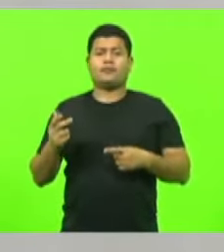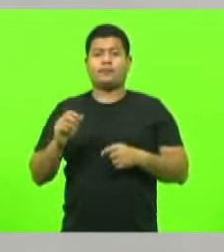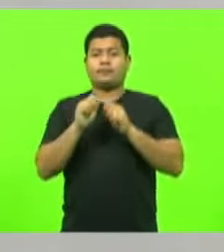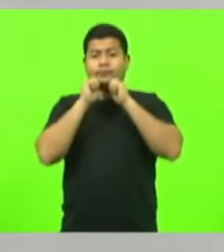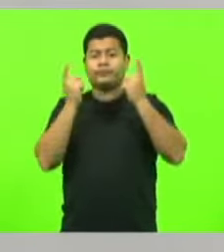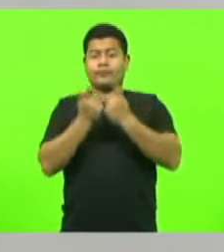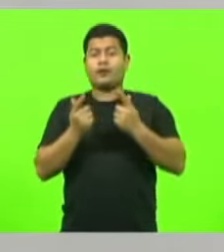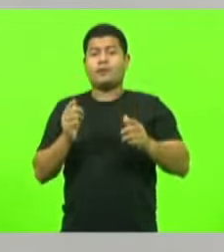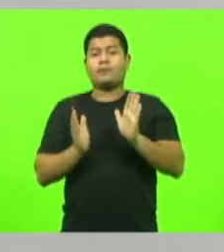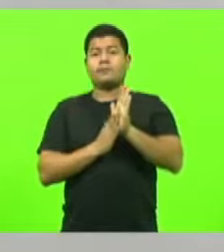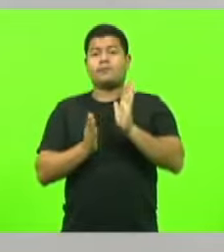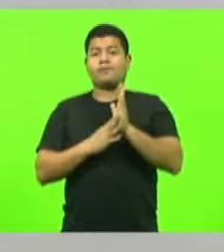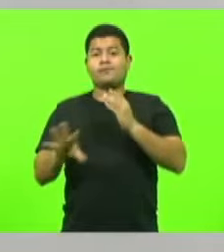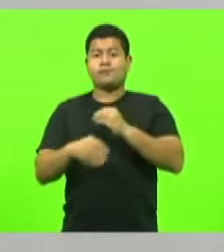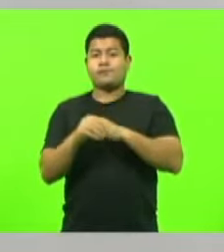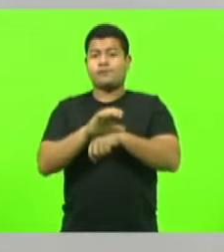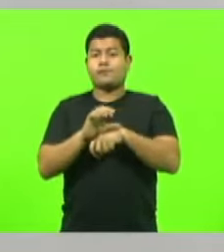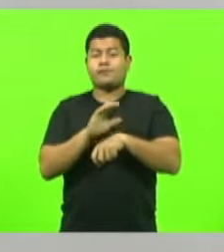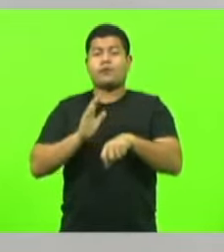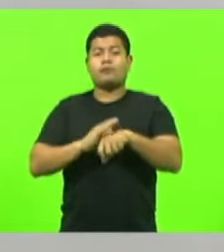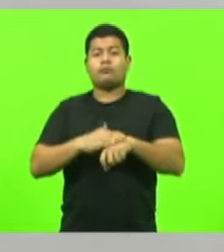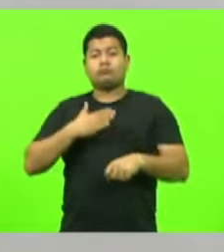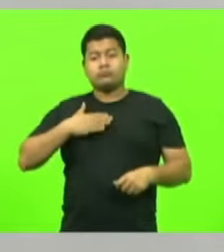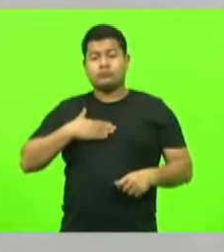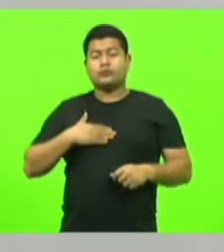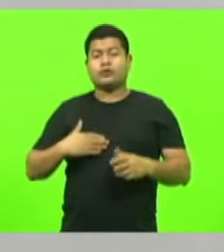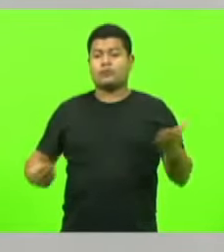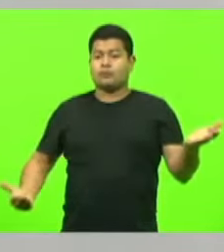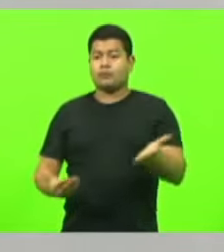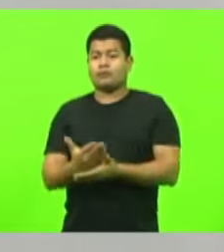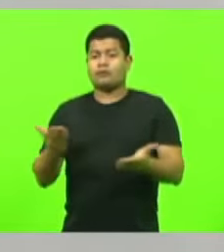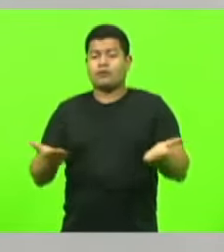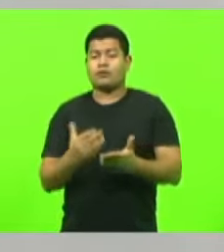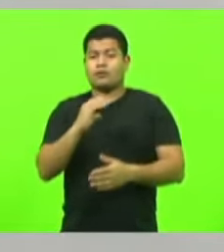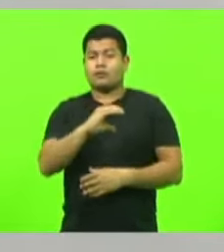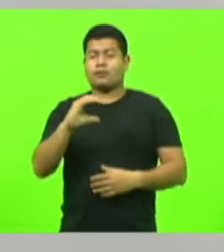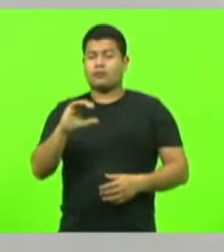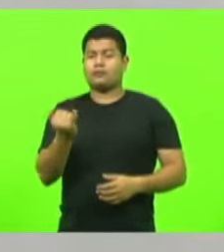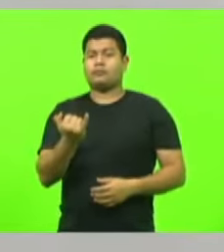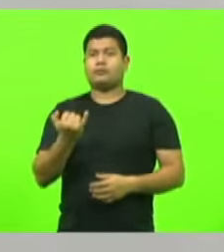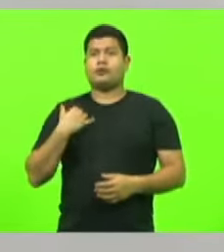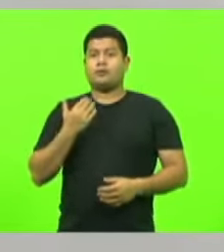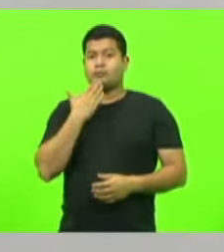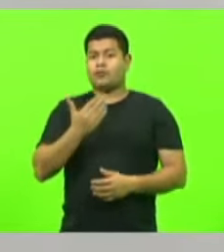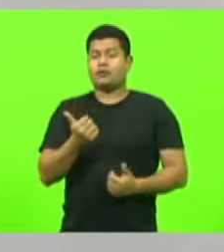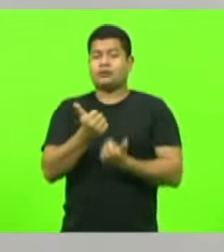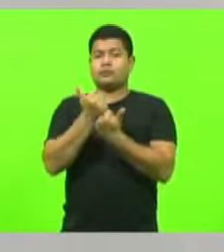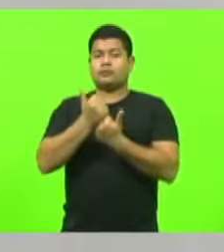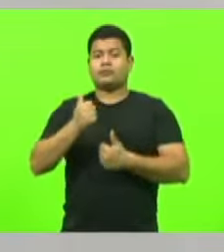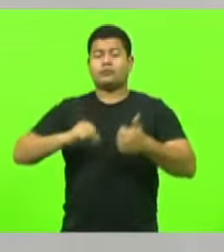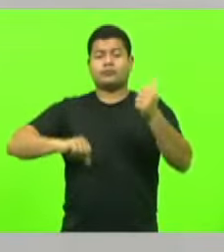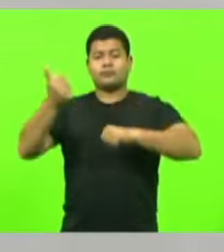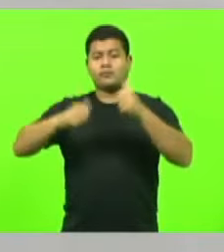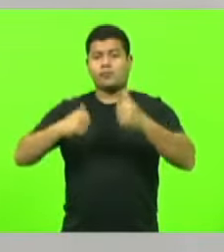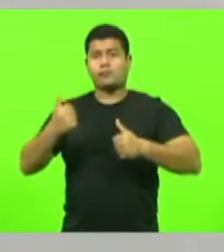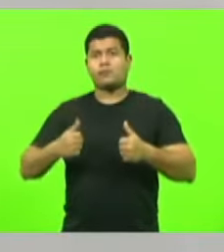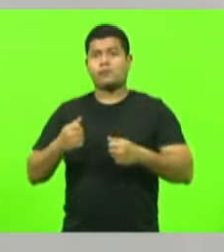emenda constitucional de minha autoria que passou agora pela CCJ e peço o apoio, a análise criteriosa,